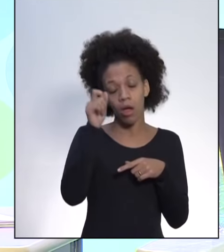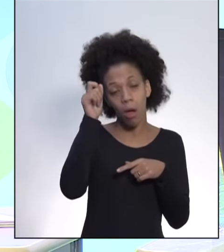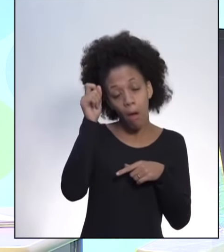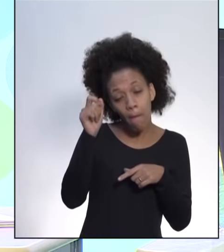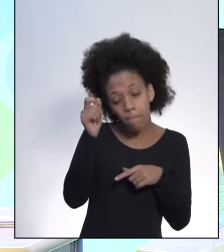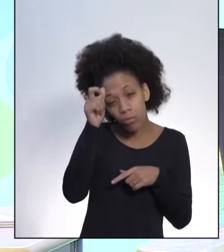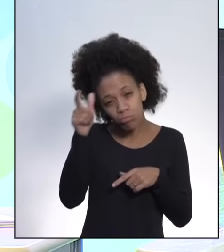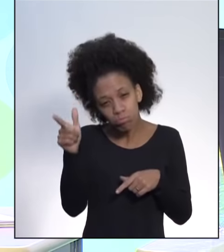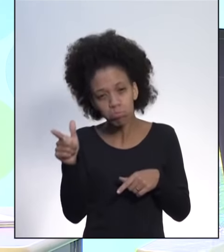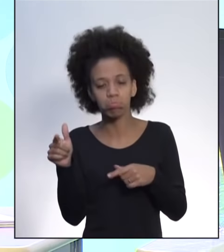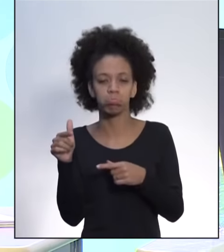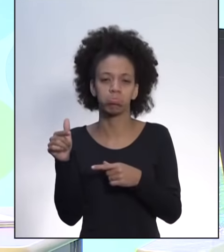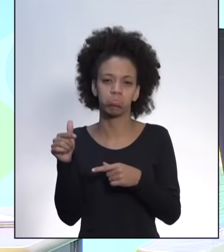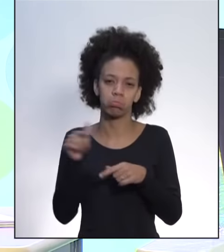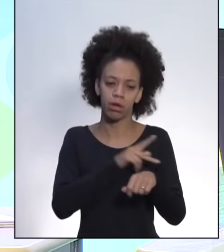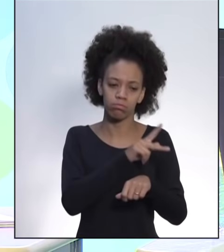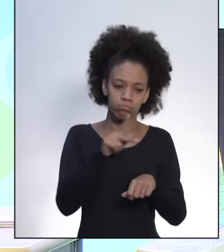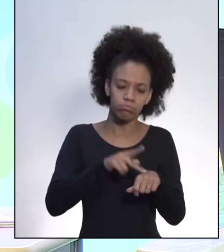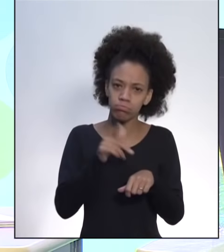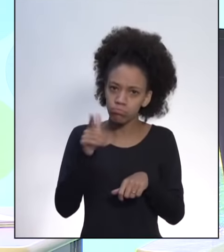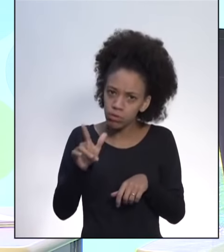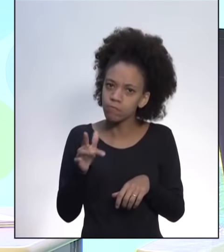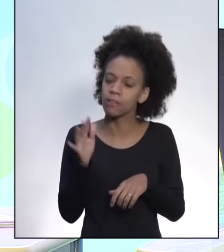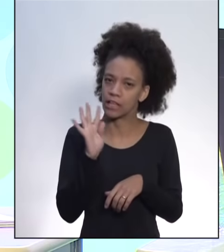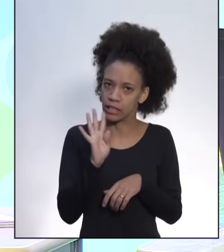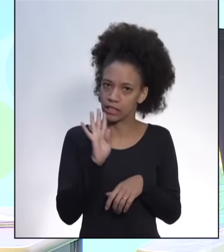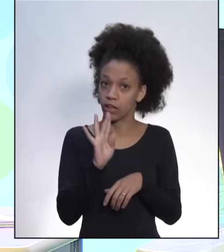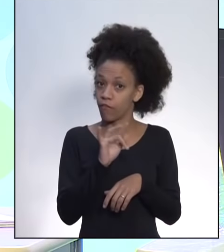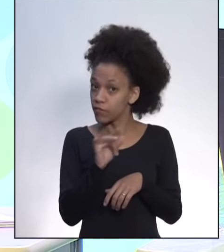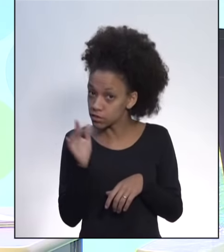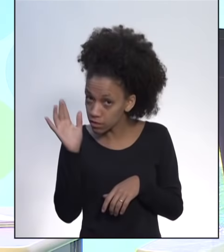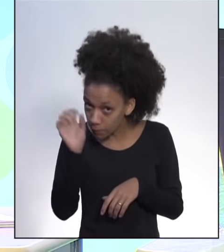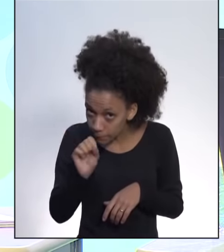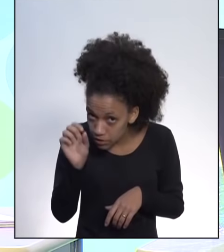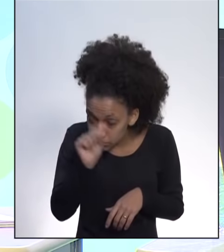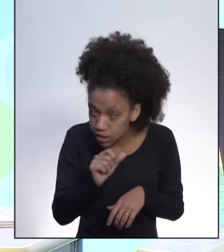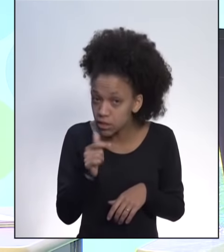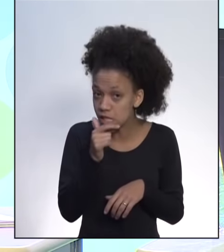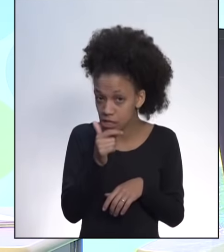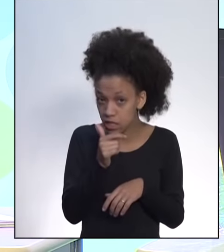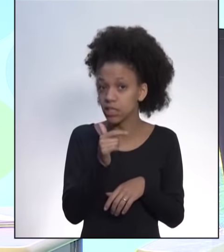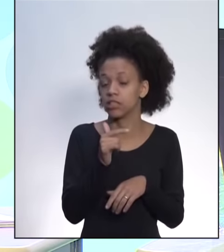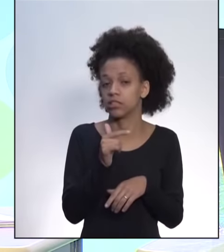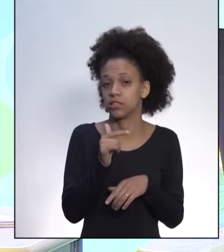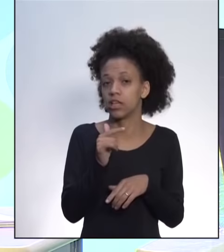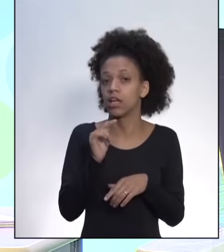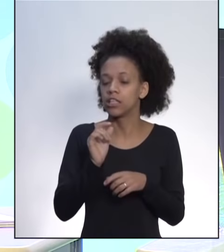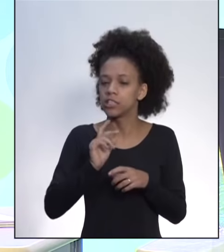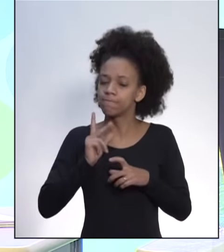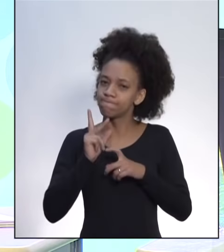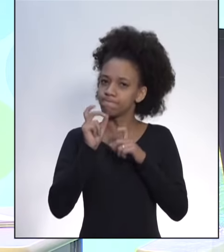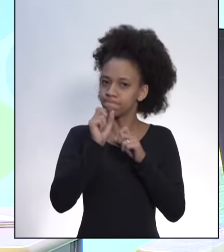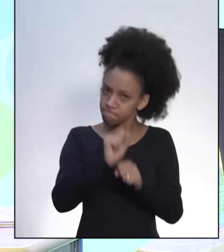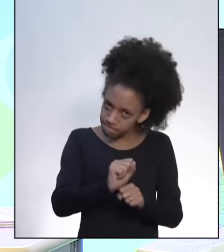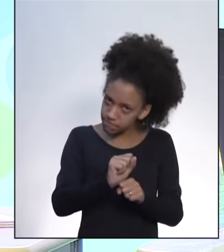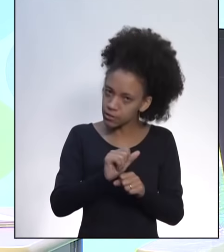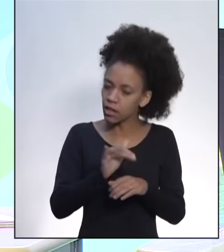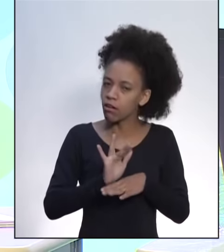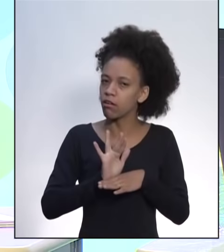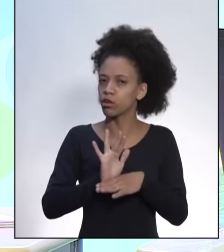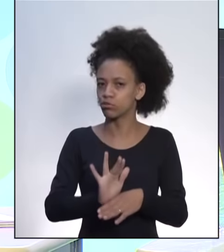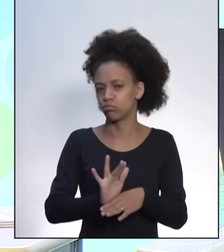e aí o que vai ser muito se você está aprendendo inglês na escola e vai potencializar vai